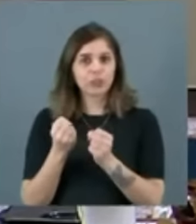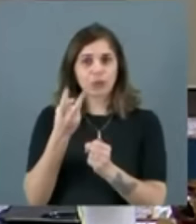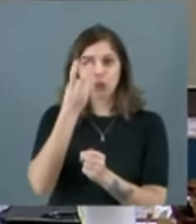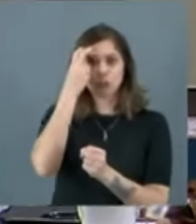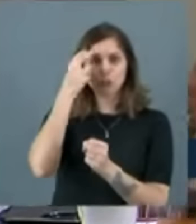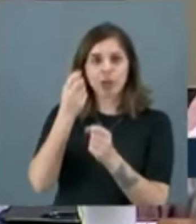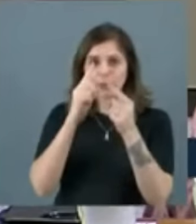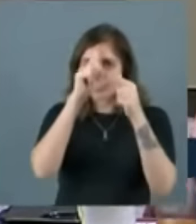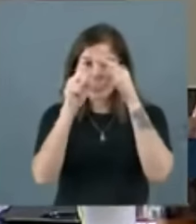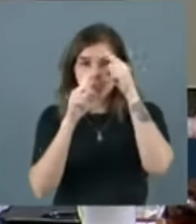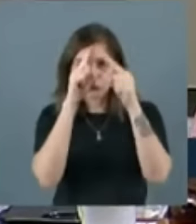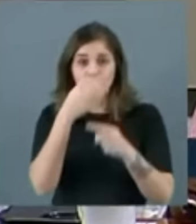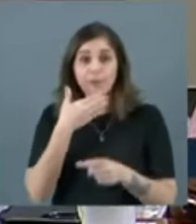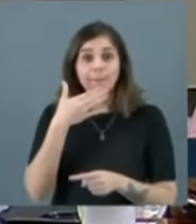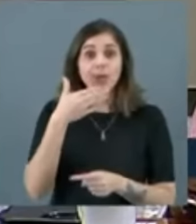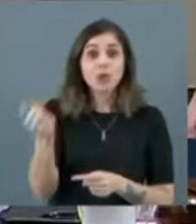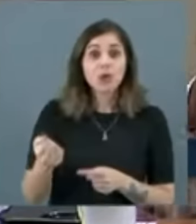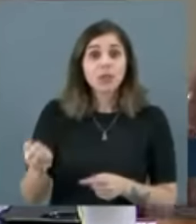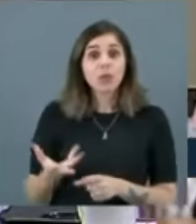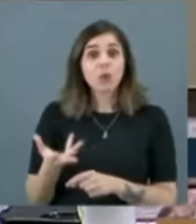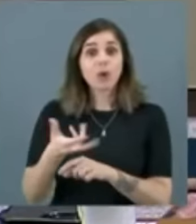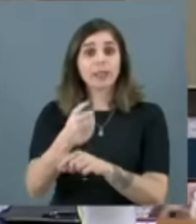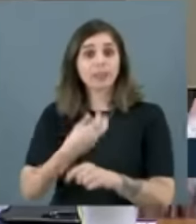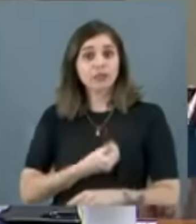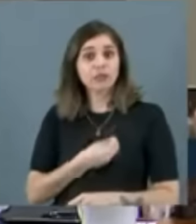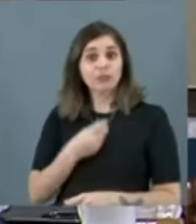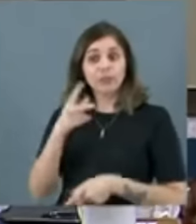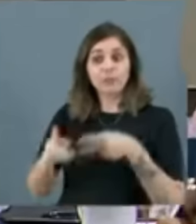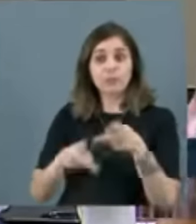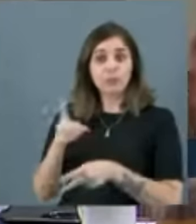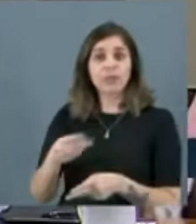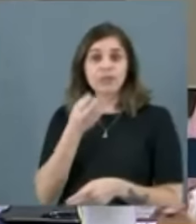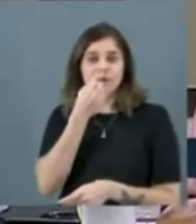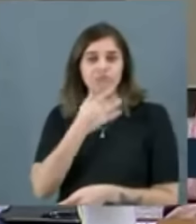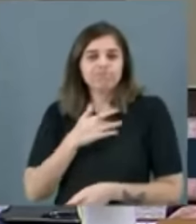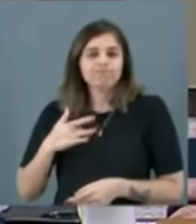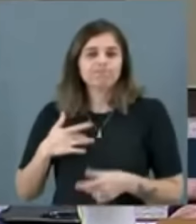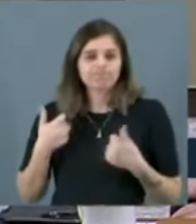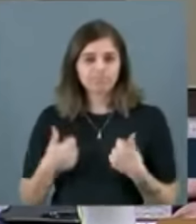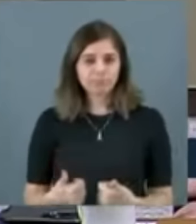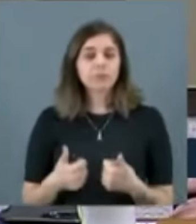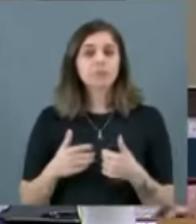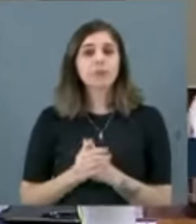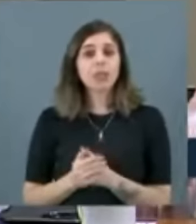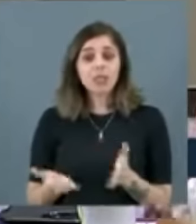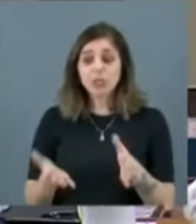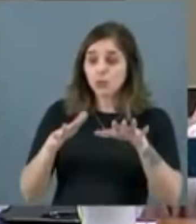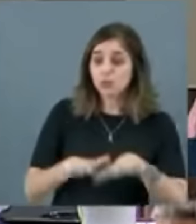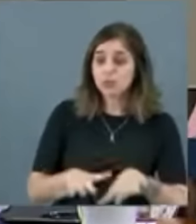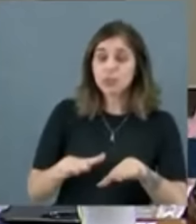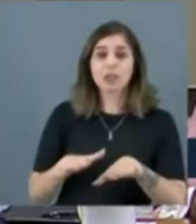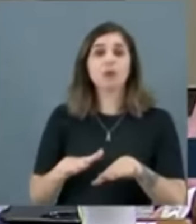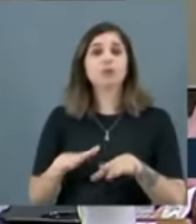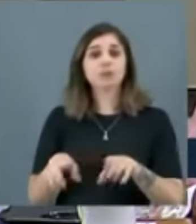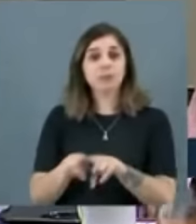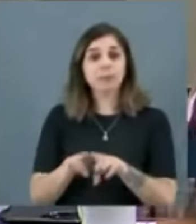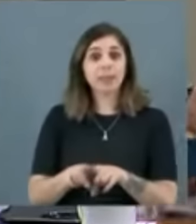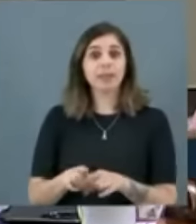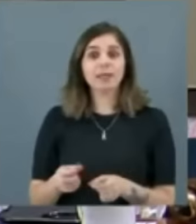de vida e bem-estar da população, fortalecimento e coesão social e inclusão, promoção do